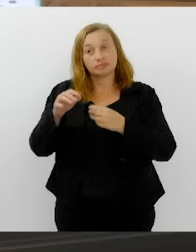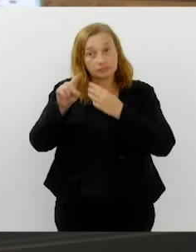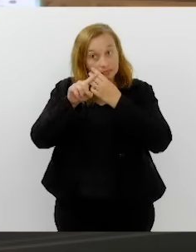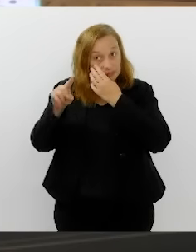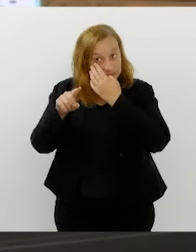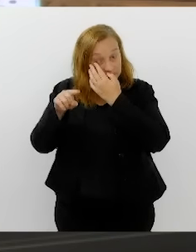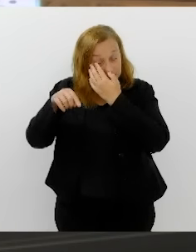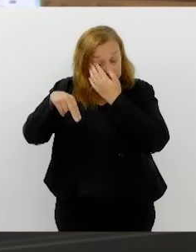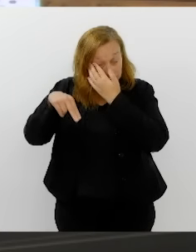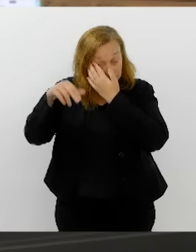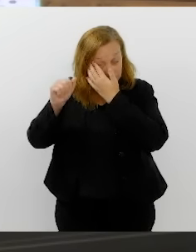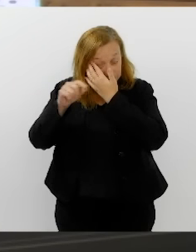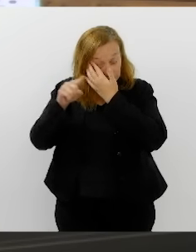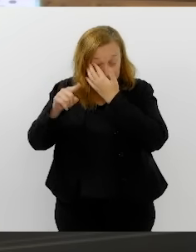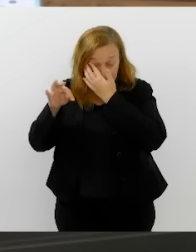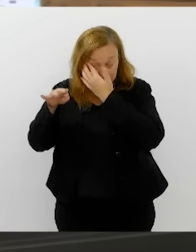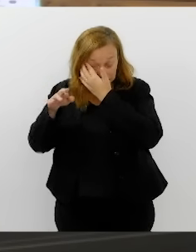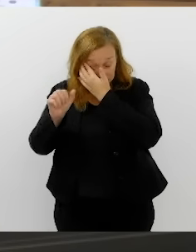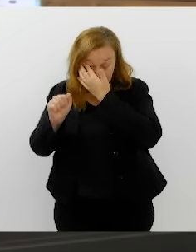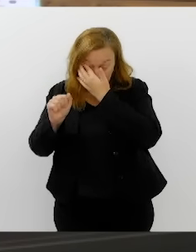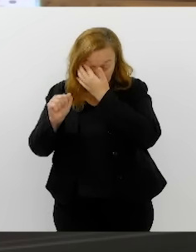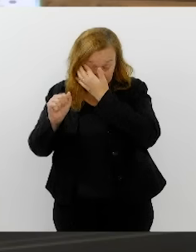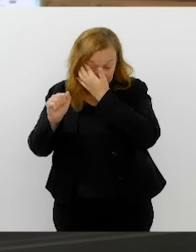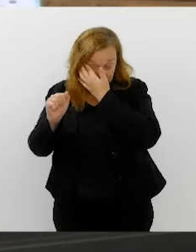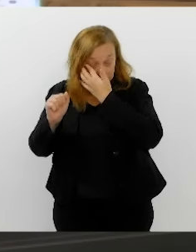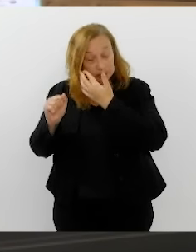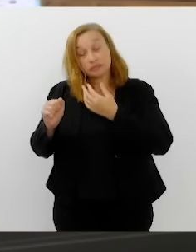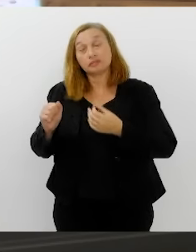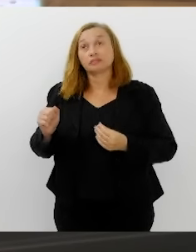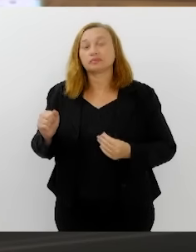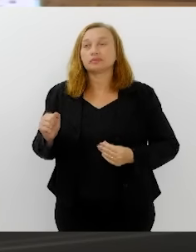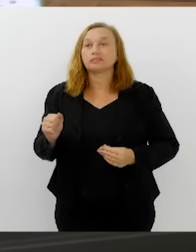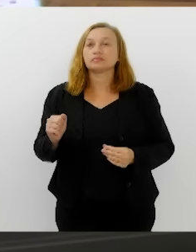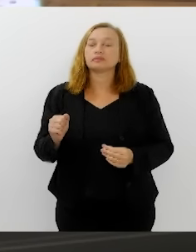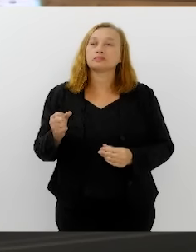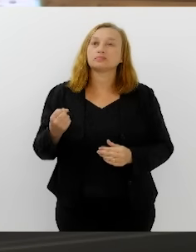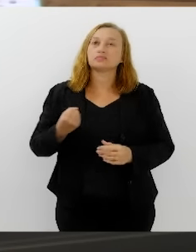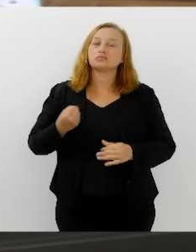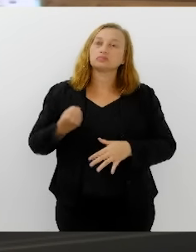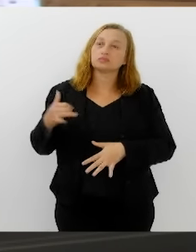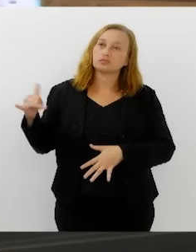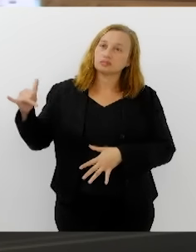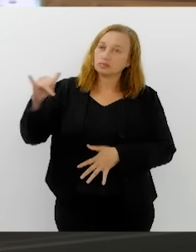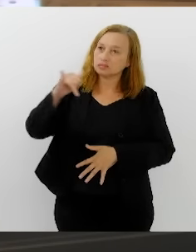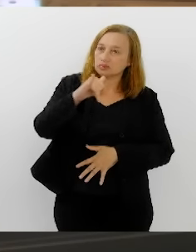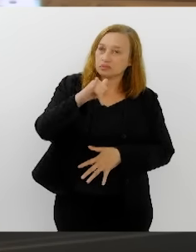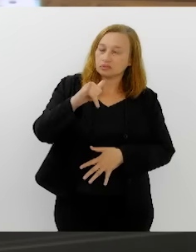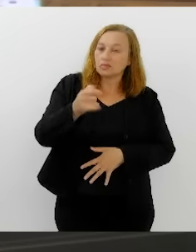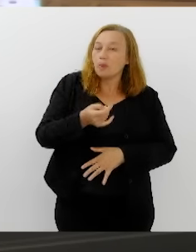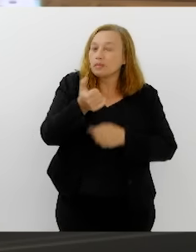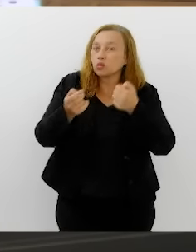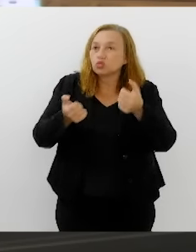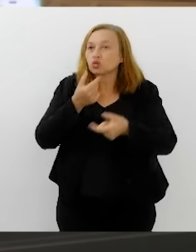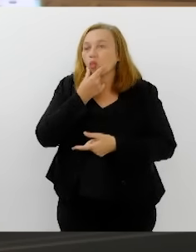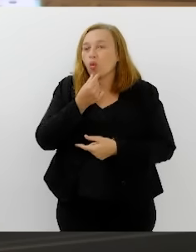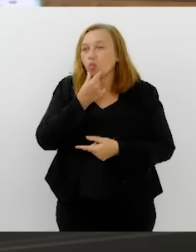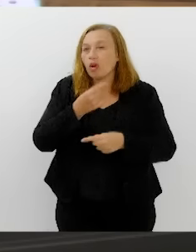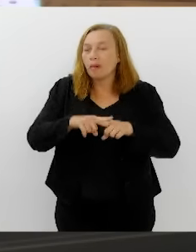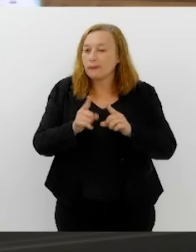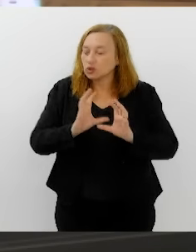escolta armada da Inglaterra em menor número, o número de aviões, e eles, poucos homens, mas com